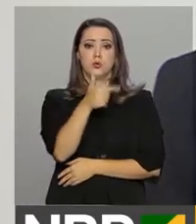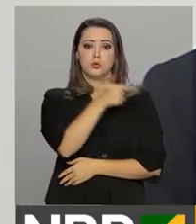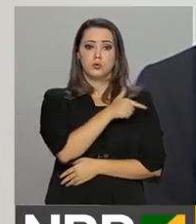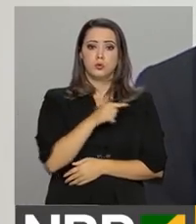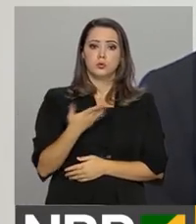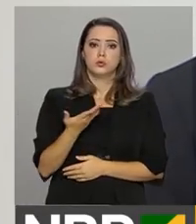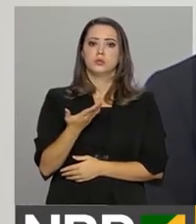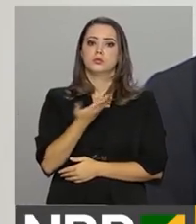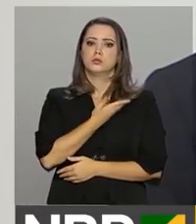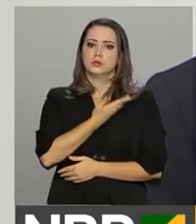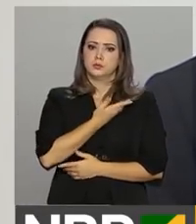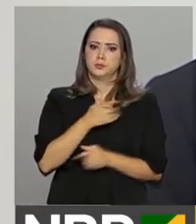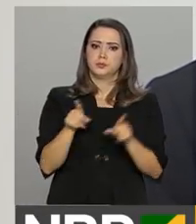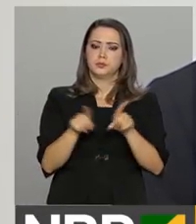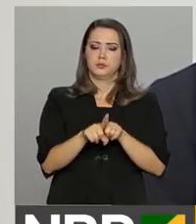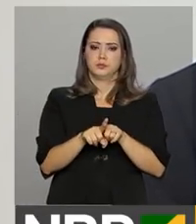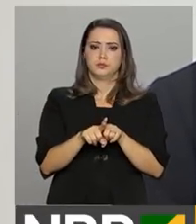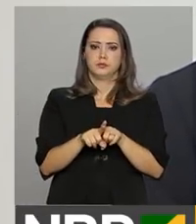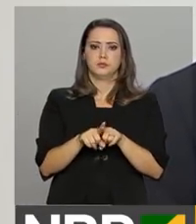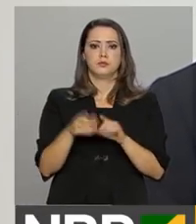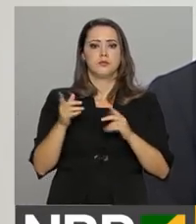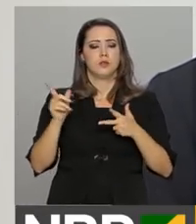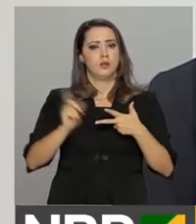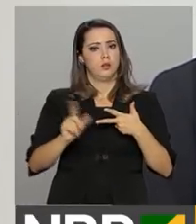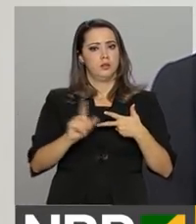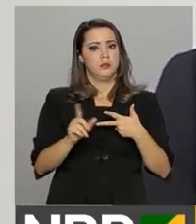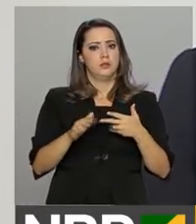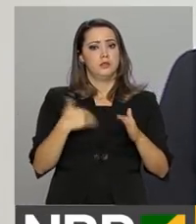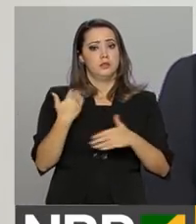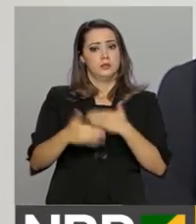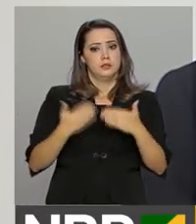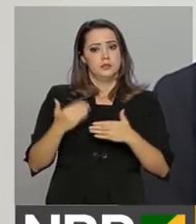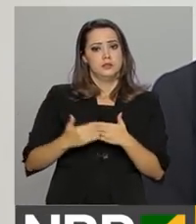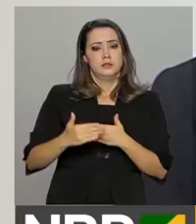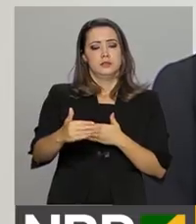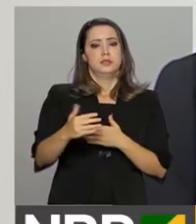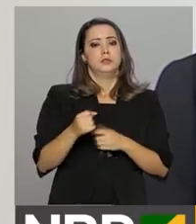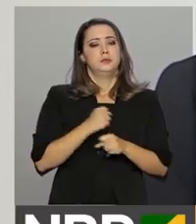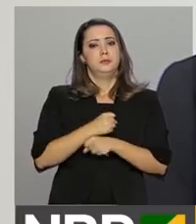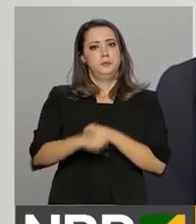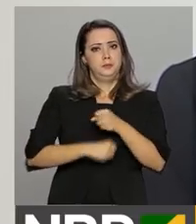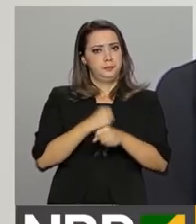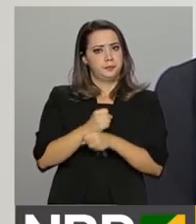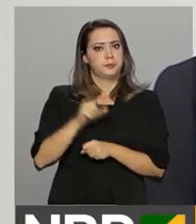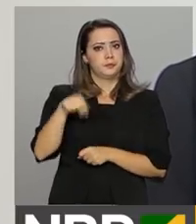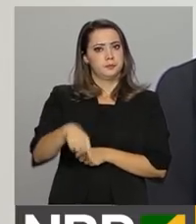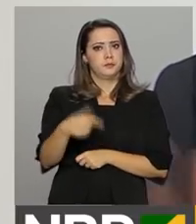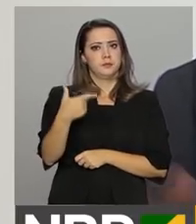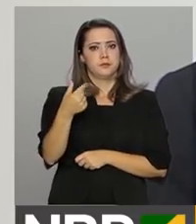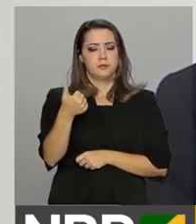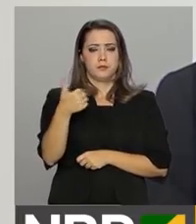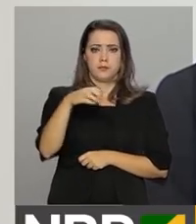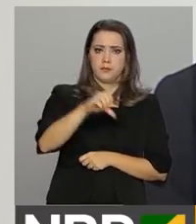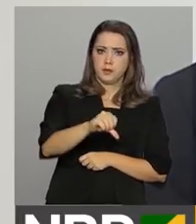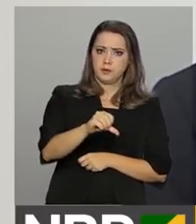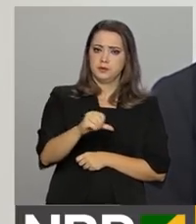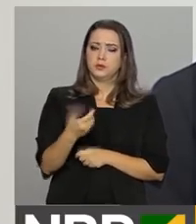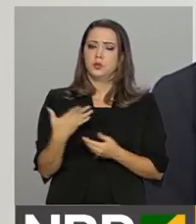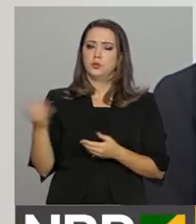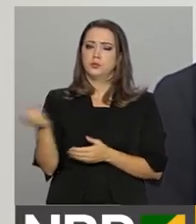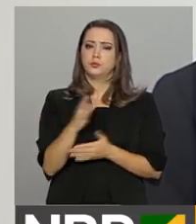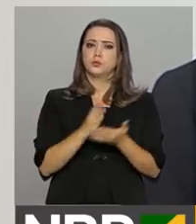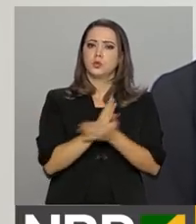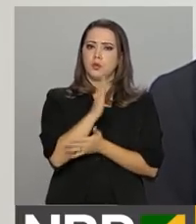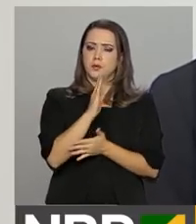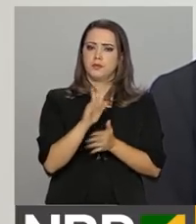colegas que estão no legislativo estejam também aqui 2019 estejam com uma reforma